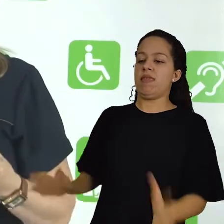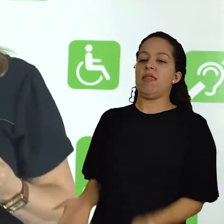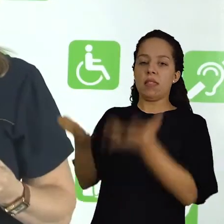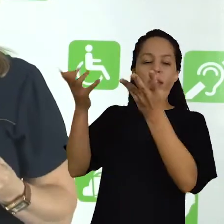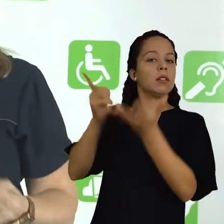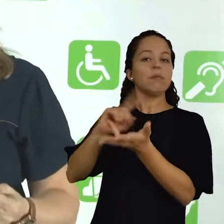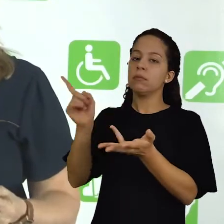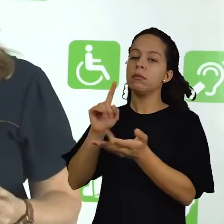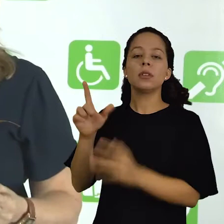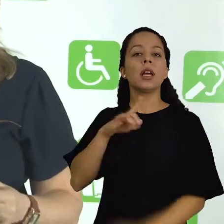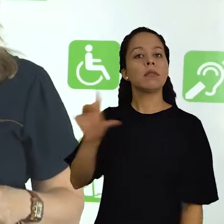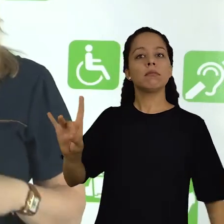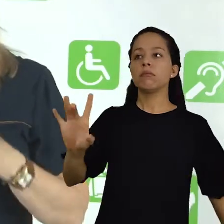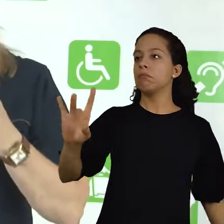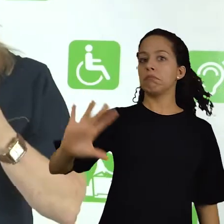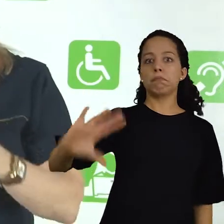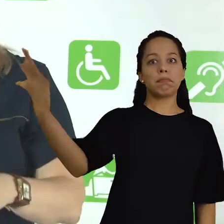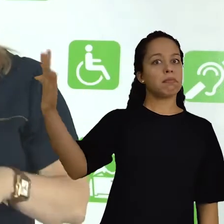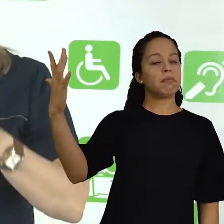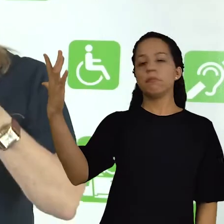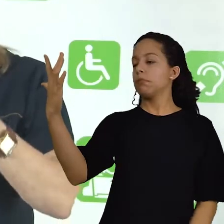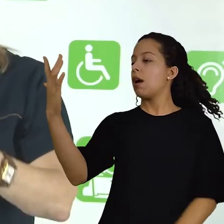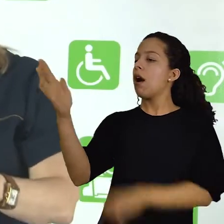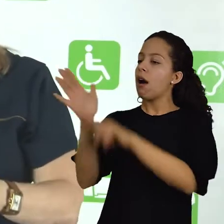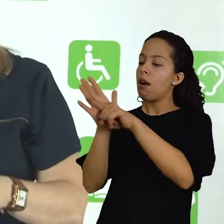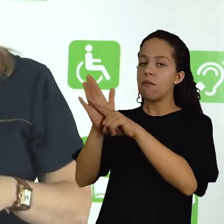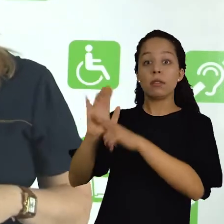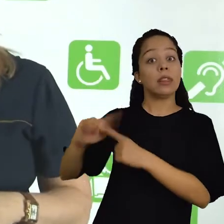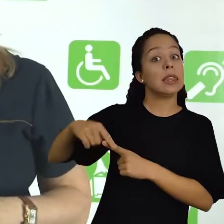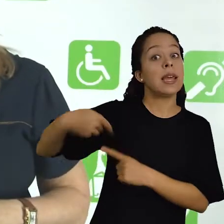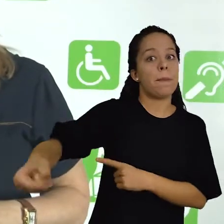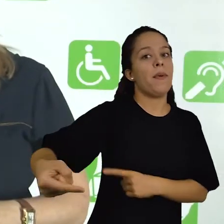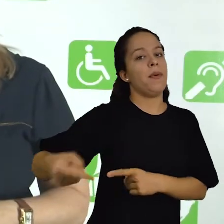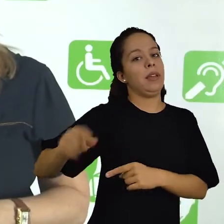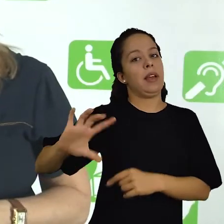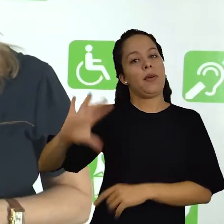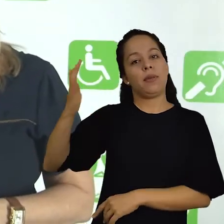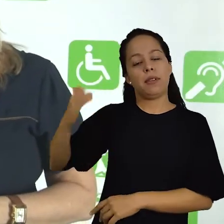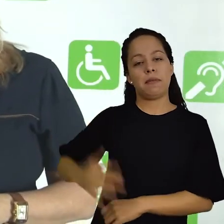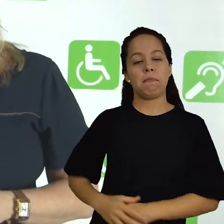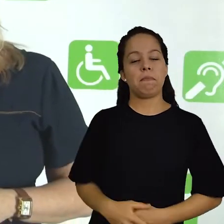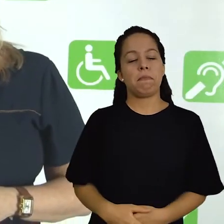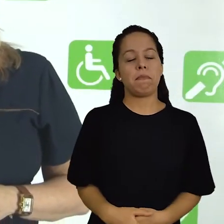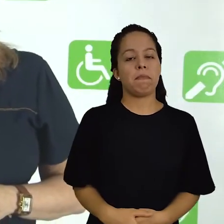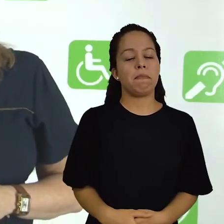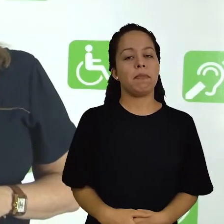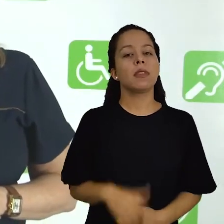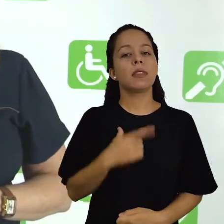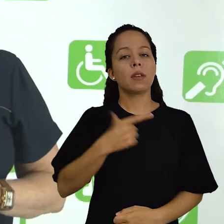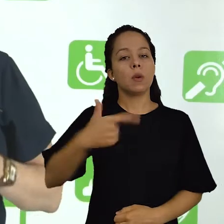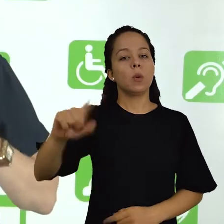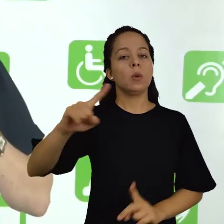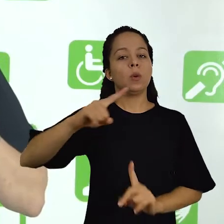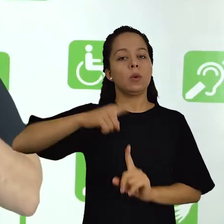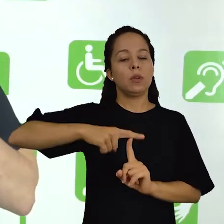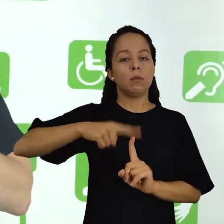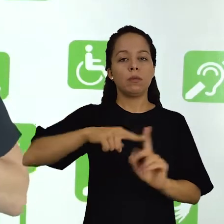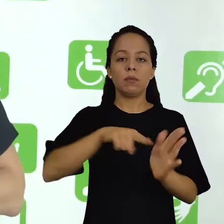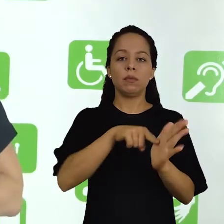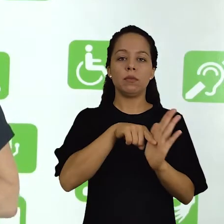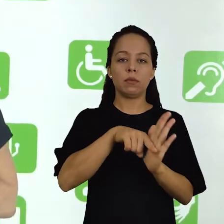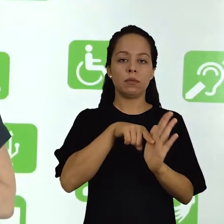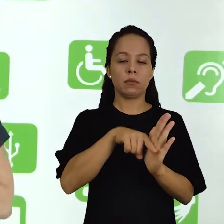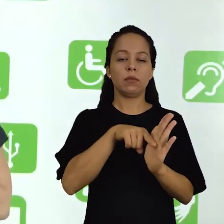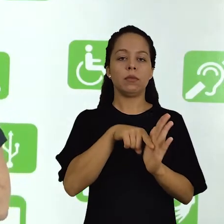pesquisador. Eles são analisados por ele após. Um outro